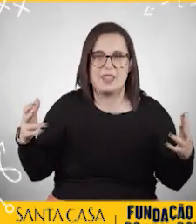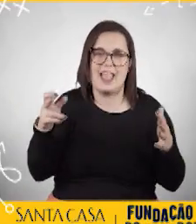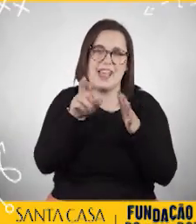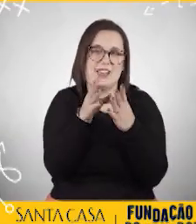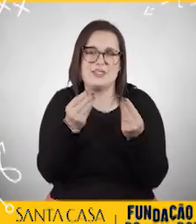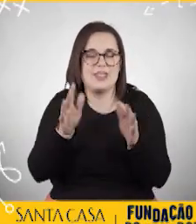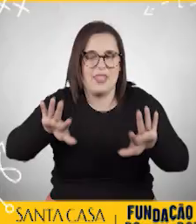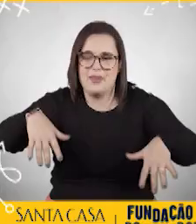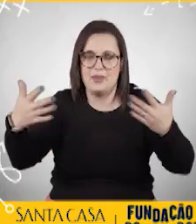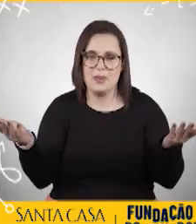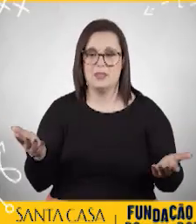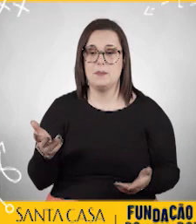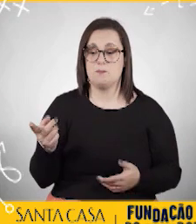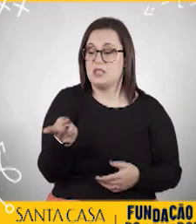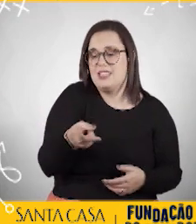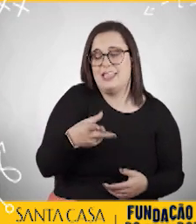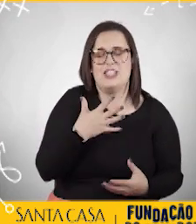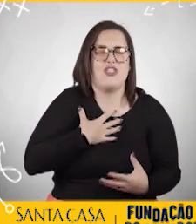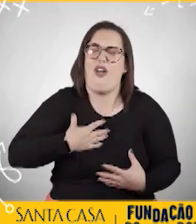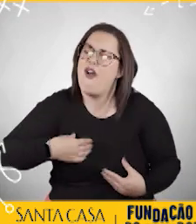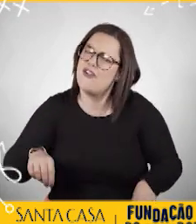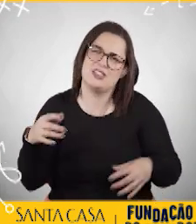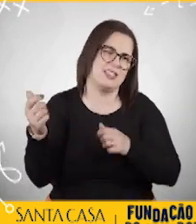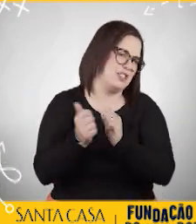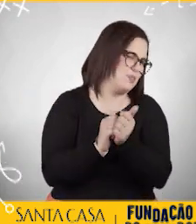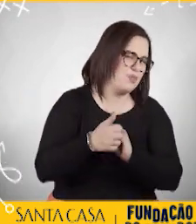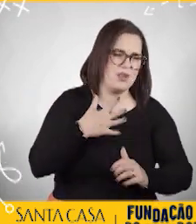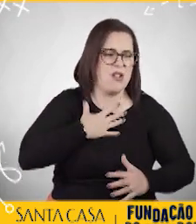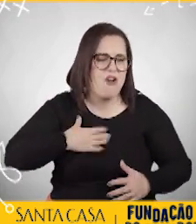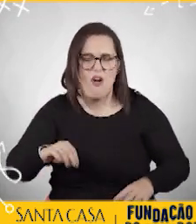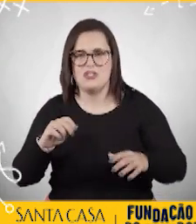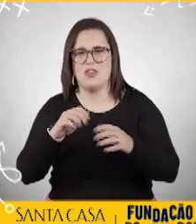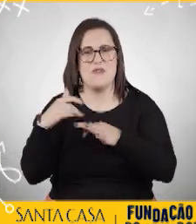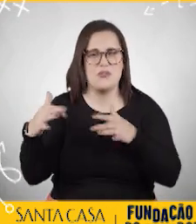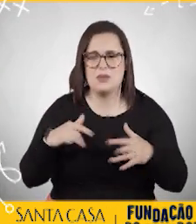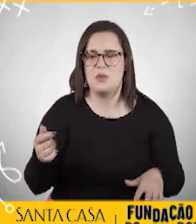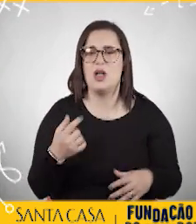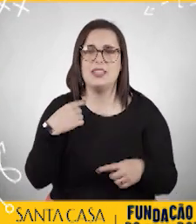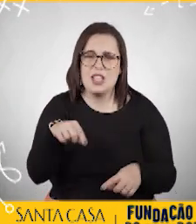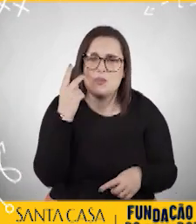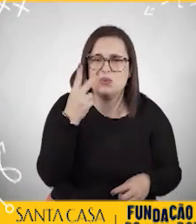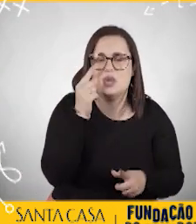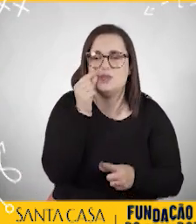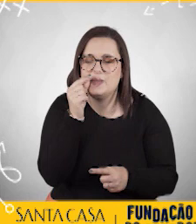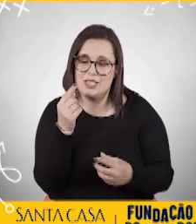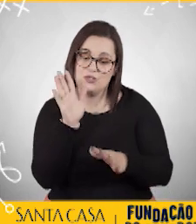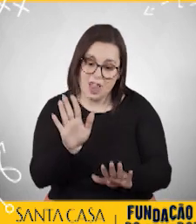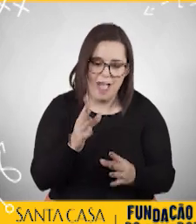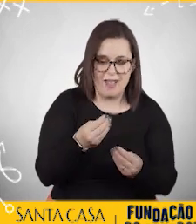do resultado final. Qualquer um deles gostam de desporto, gostam de futebol, inclusive temos dois meninos no